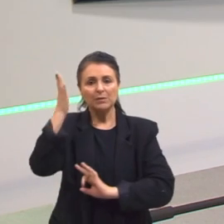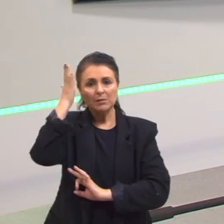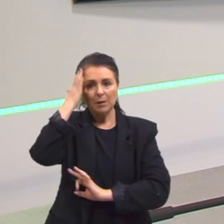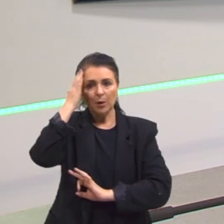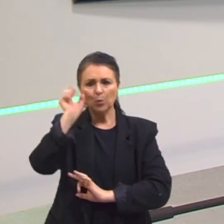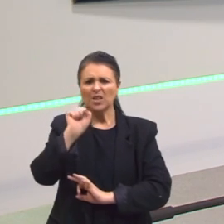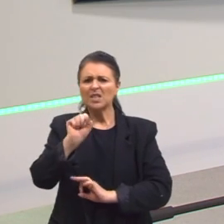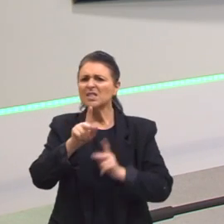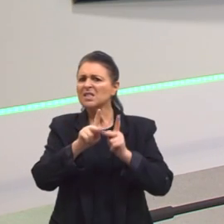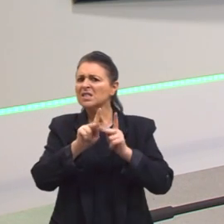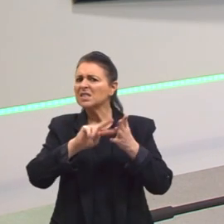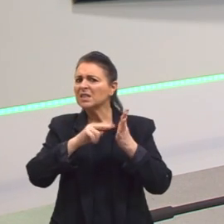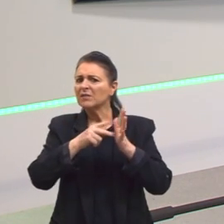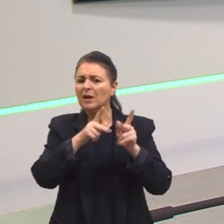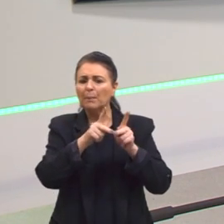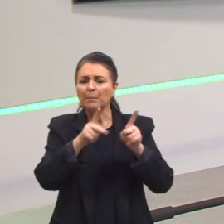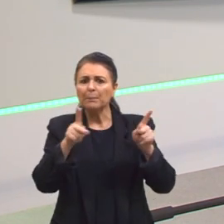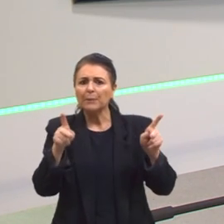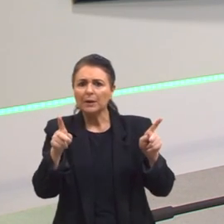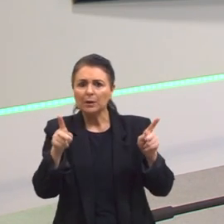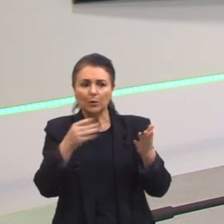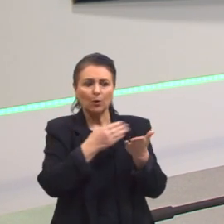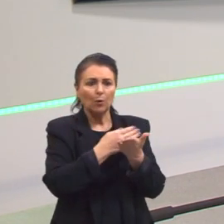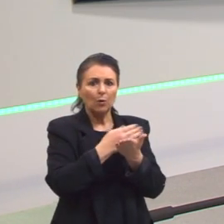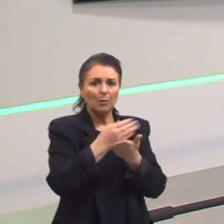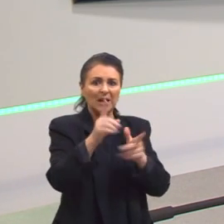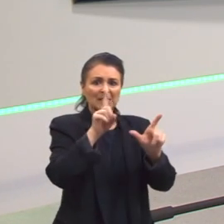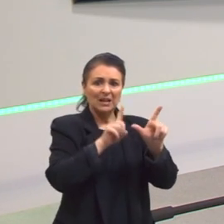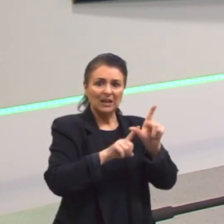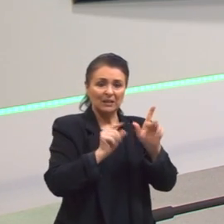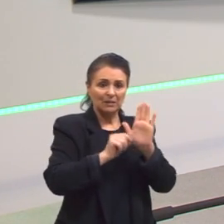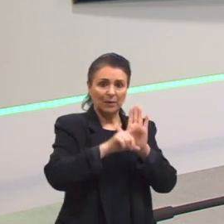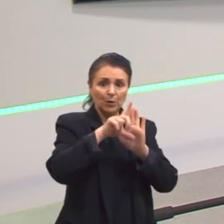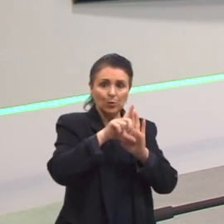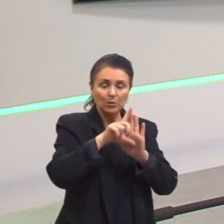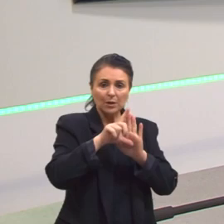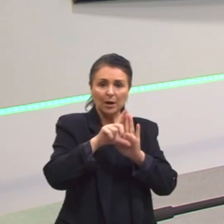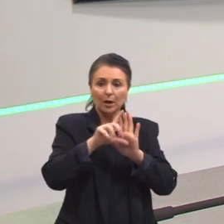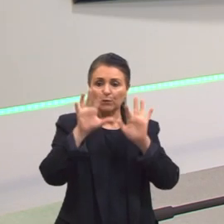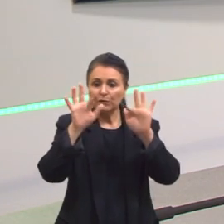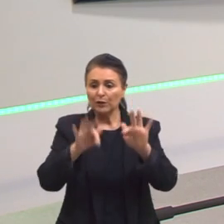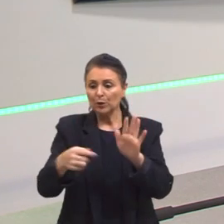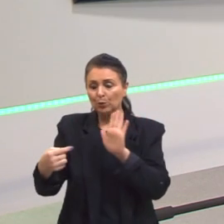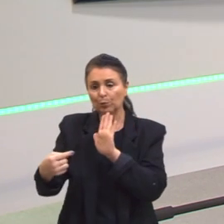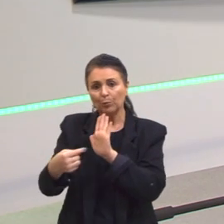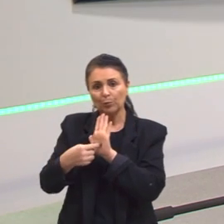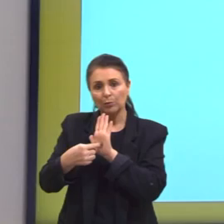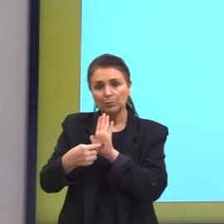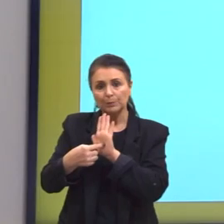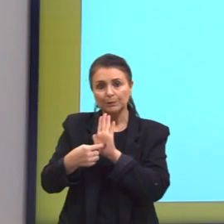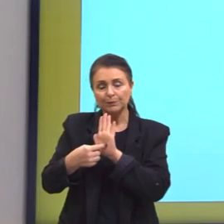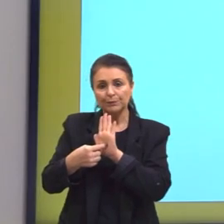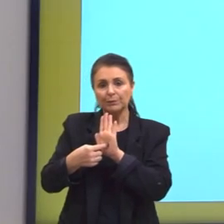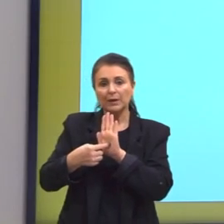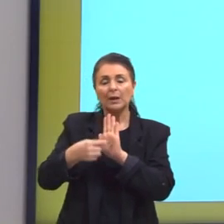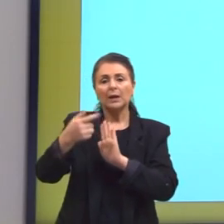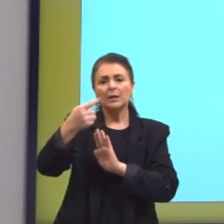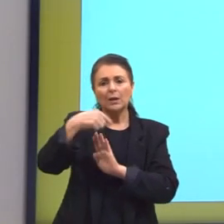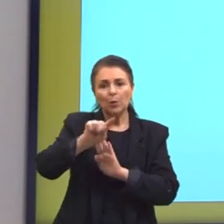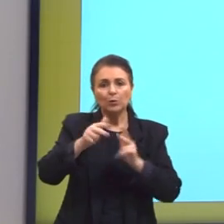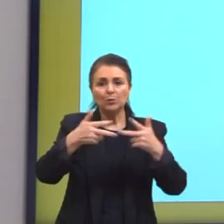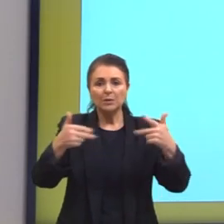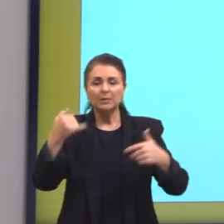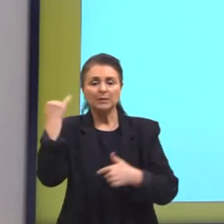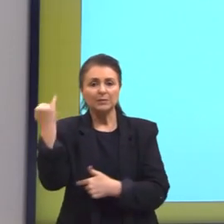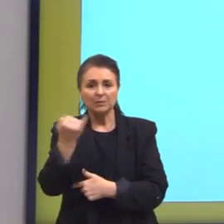que é um período começa na letra maiúscula termina no ponto final Entre esses outros elementos